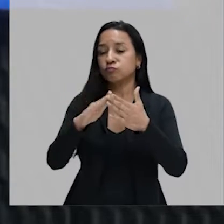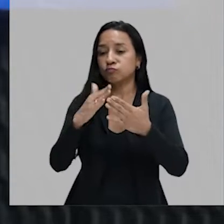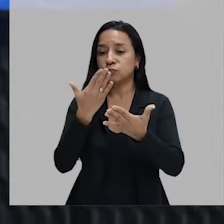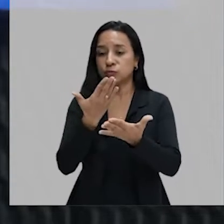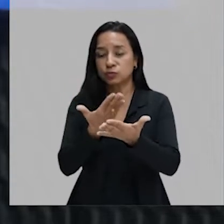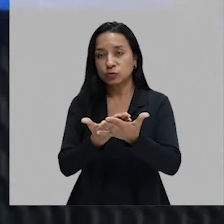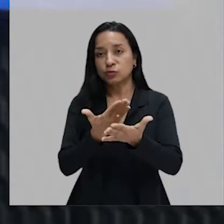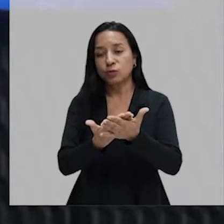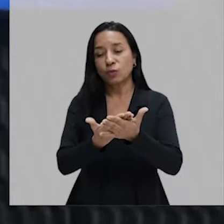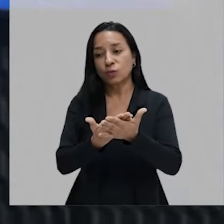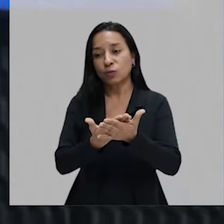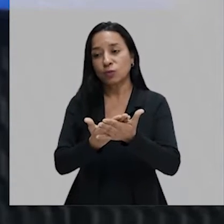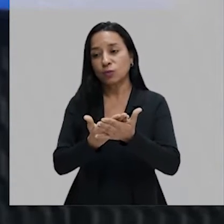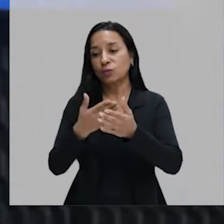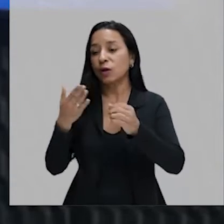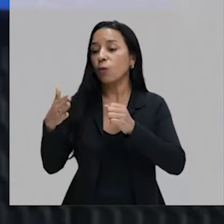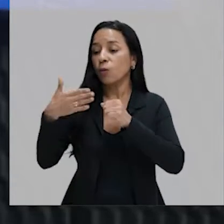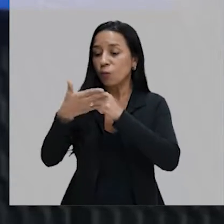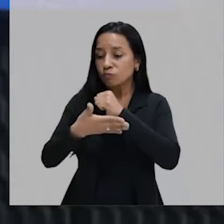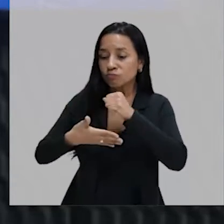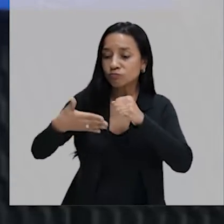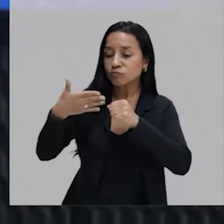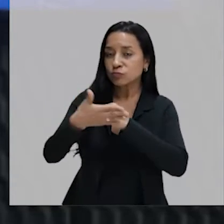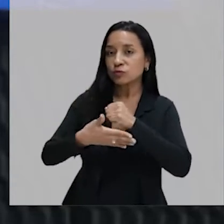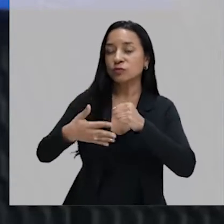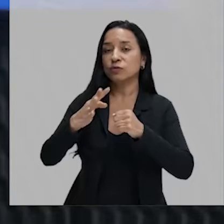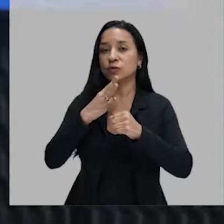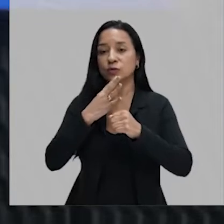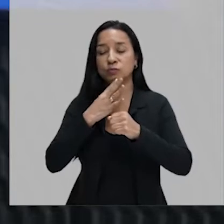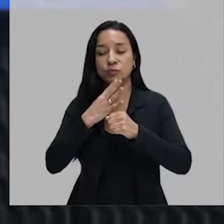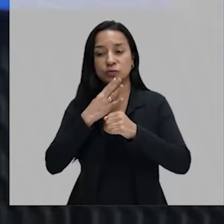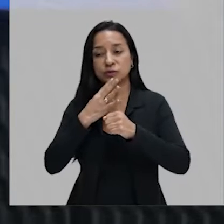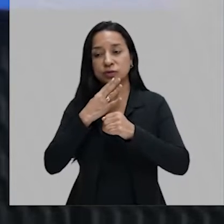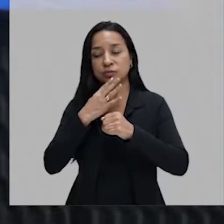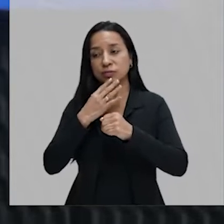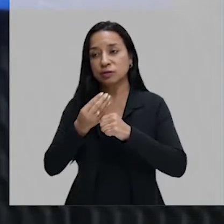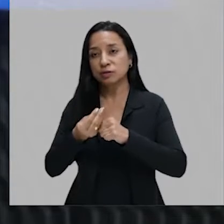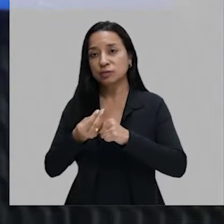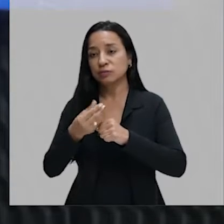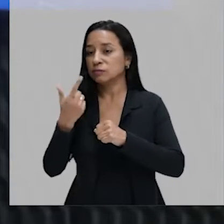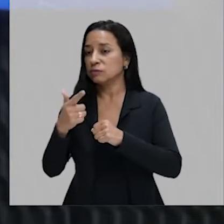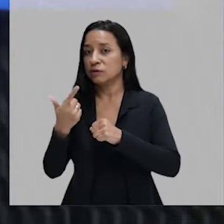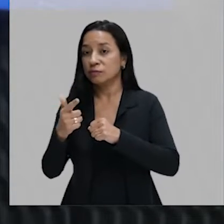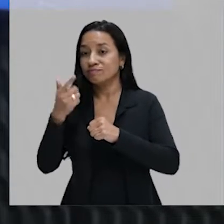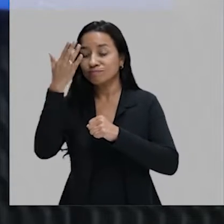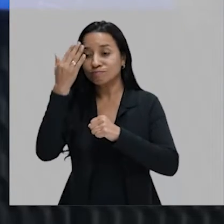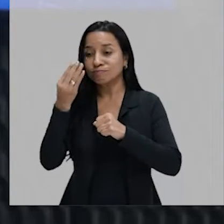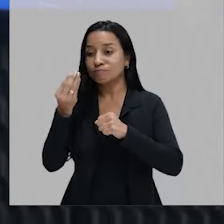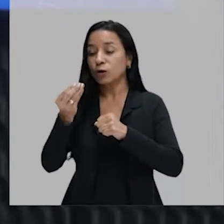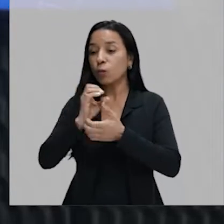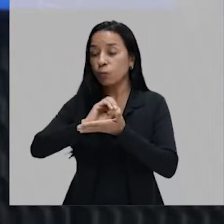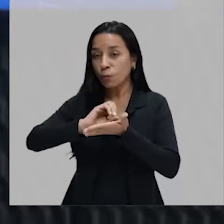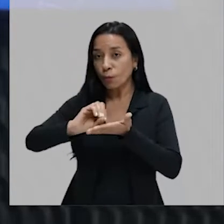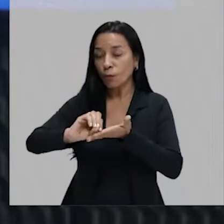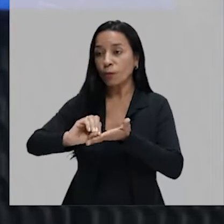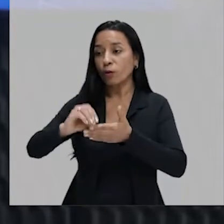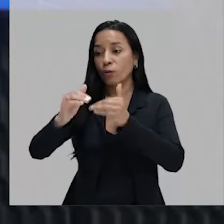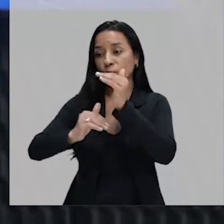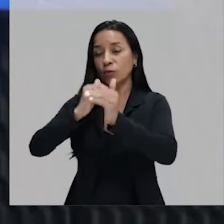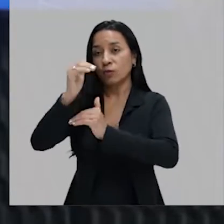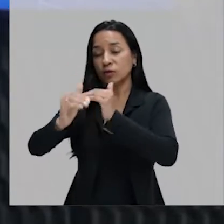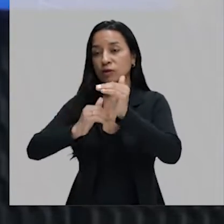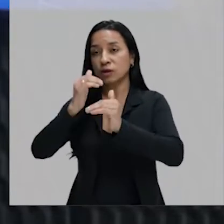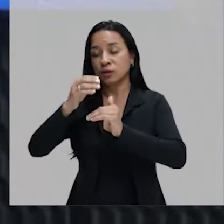de conhecimento não te isenta de maneira alguma do fato dessa pessoa ter um processo cultural próprio. Como assim,